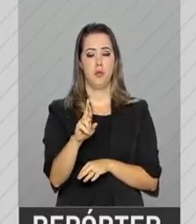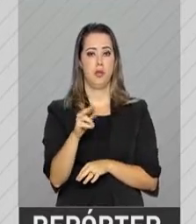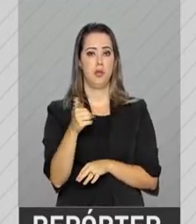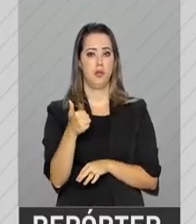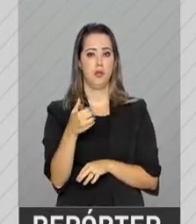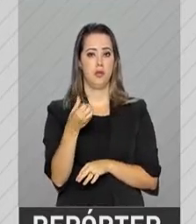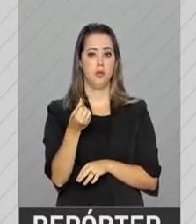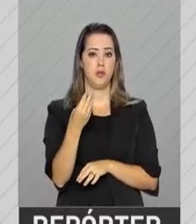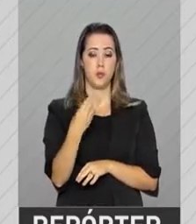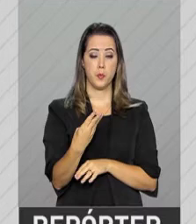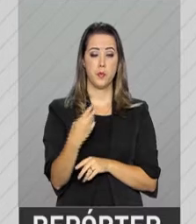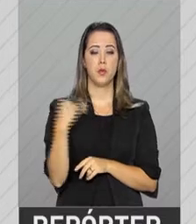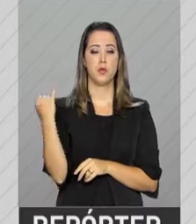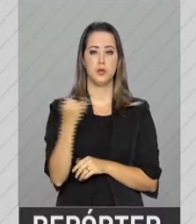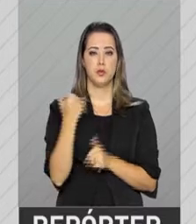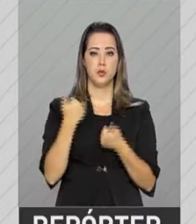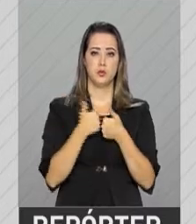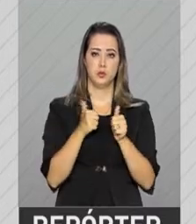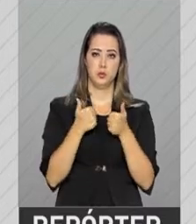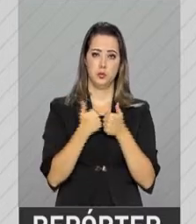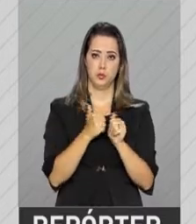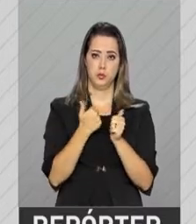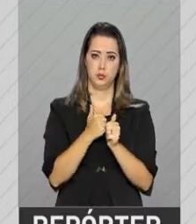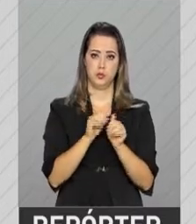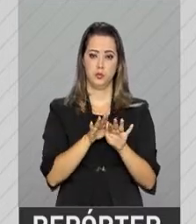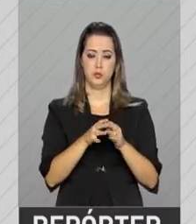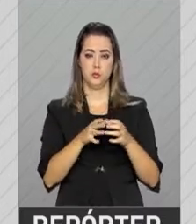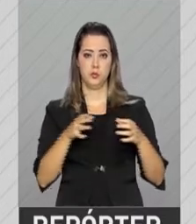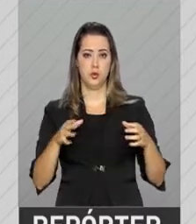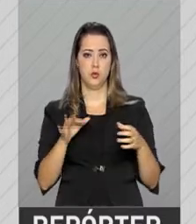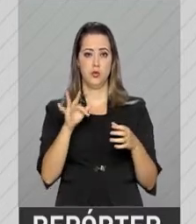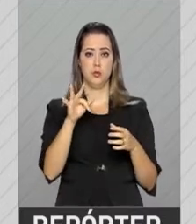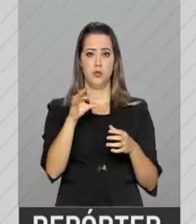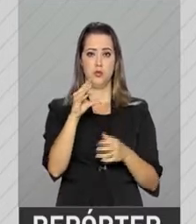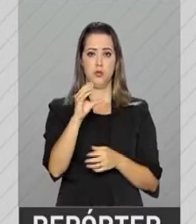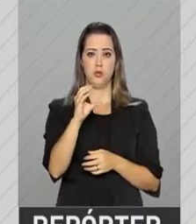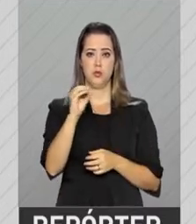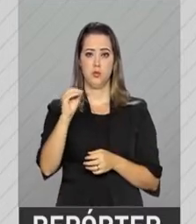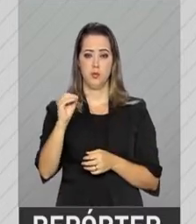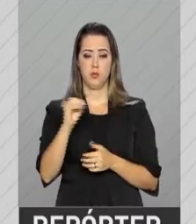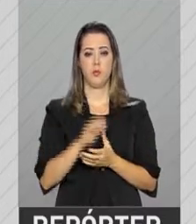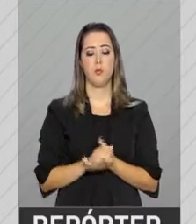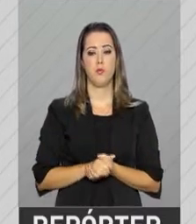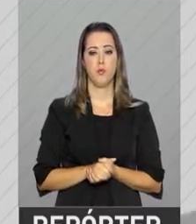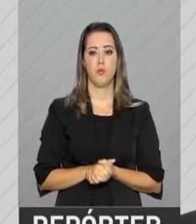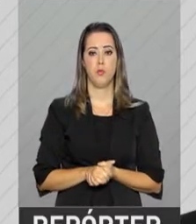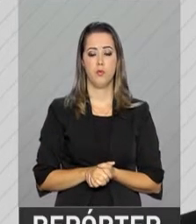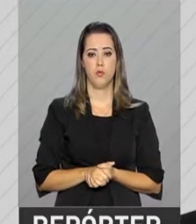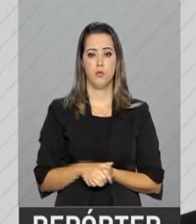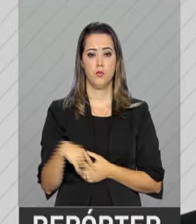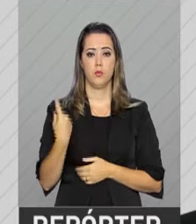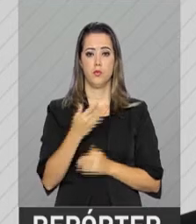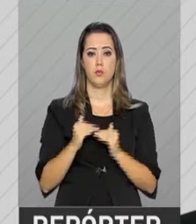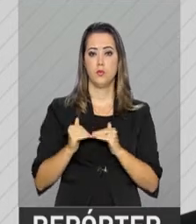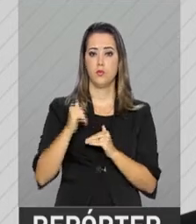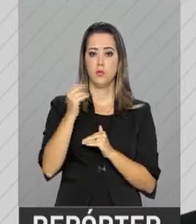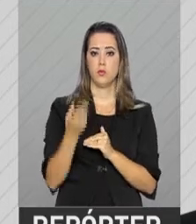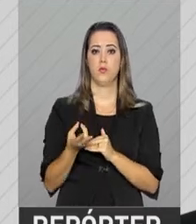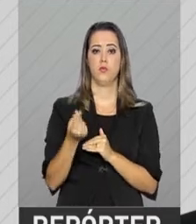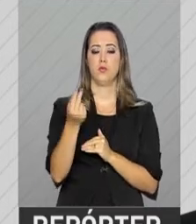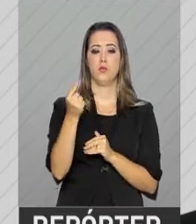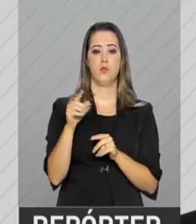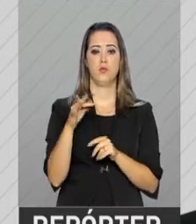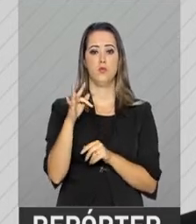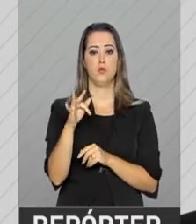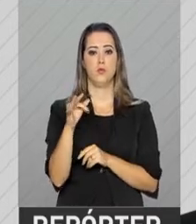meio de escoamento da safra de grãos e da ampliação do fundo constitucional de financiamento nós aumentamos os repasses do